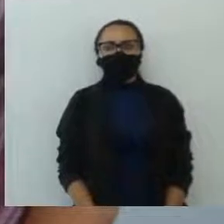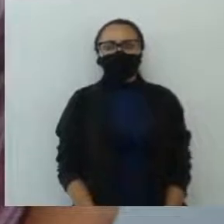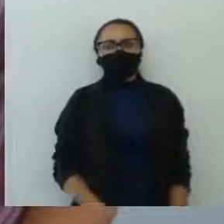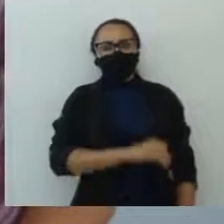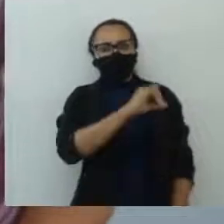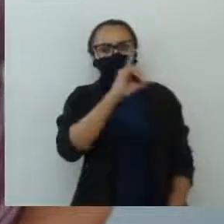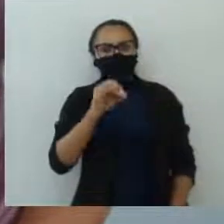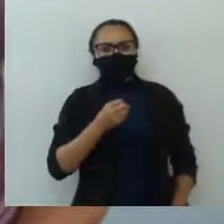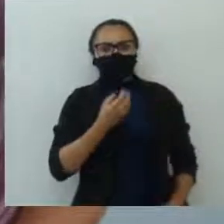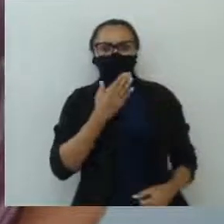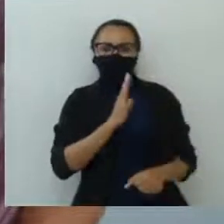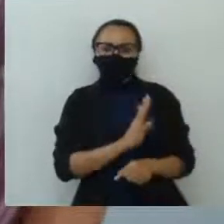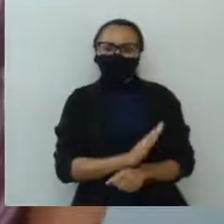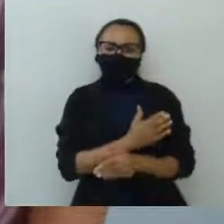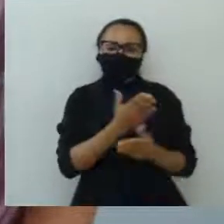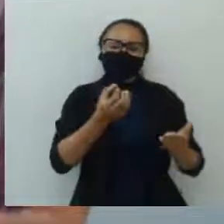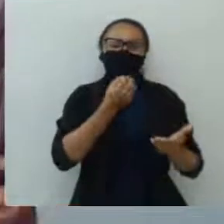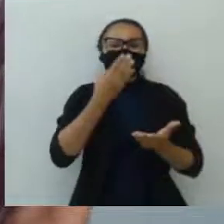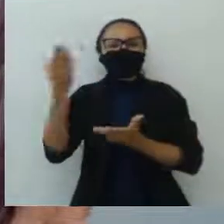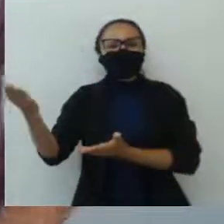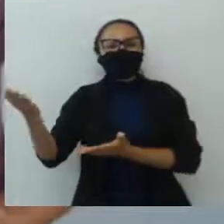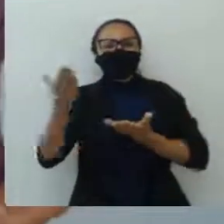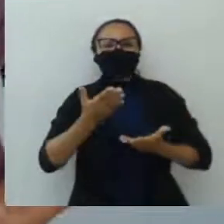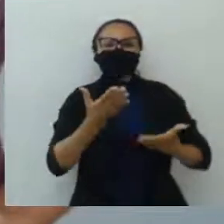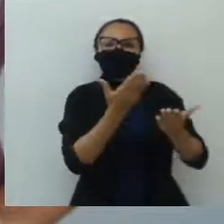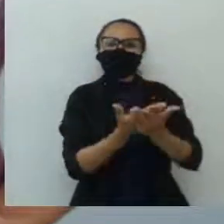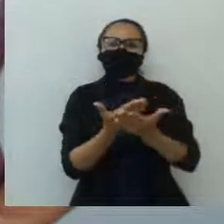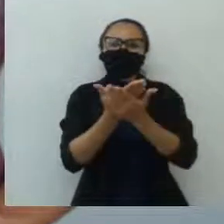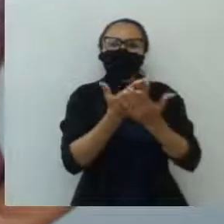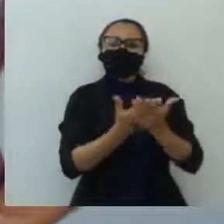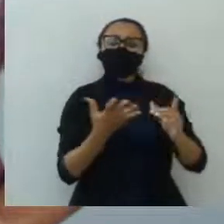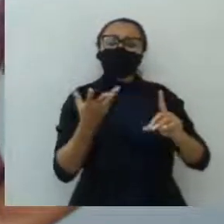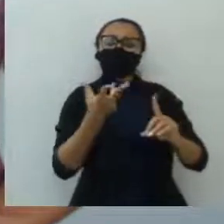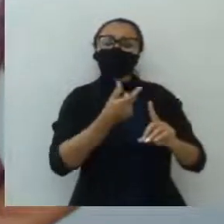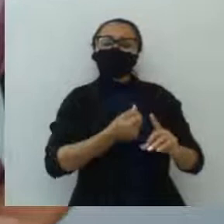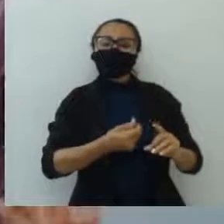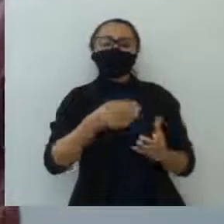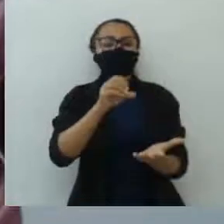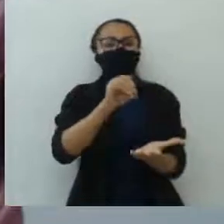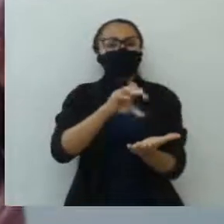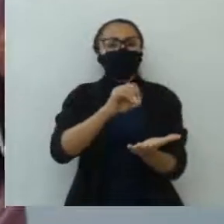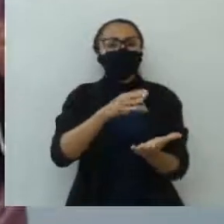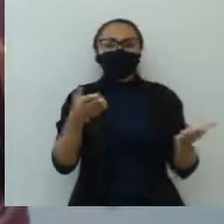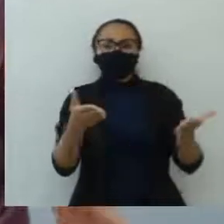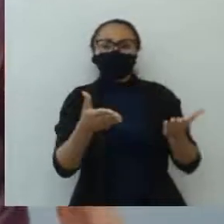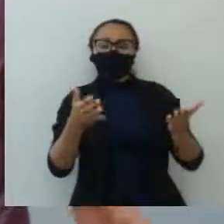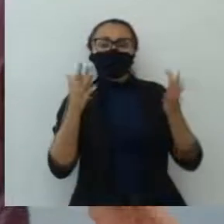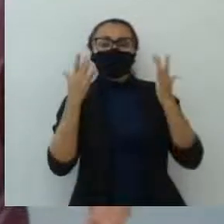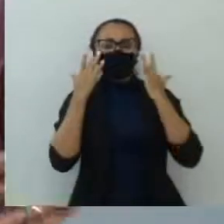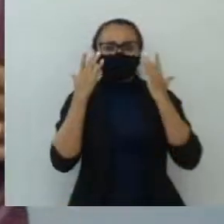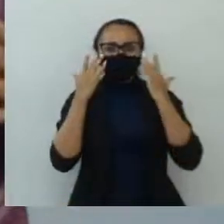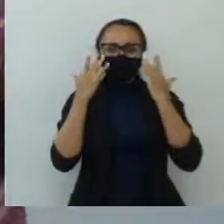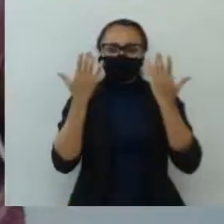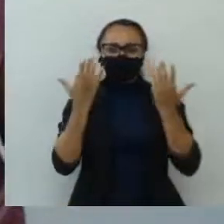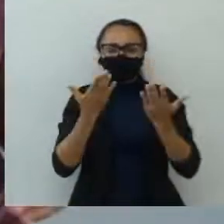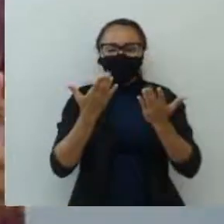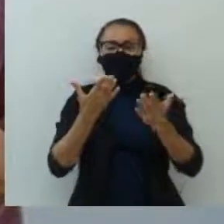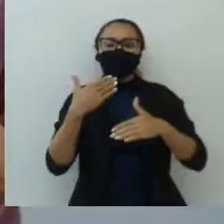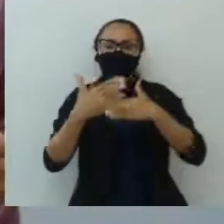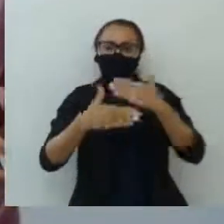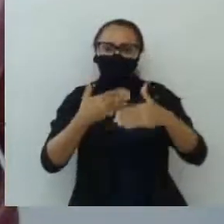Olá, boa tarde. Seja bem-vindo a mais uma aula de arte do EducaPE. Hoje a gente vai falar sobre teatro. A gente vem falando